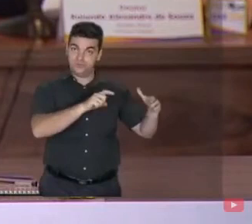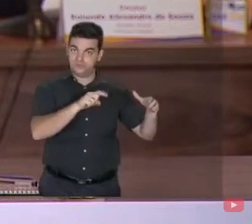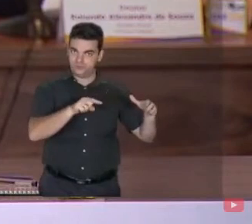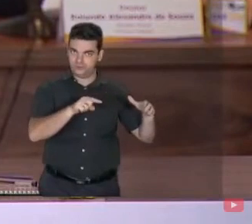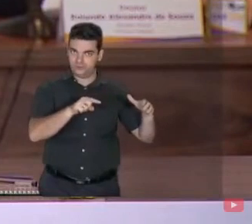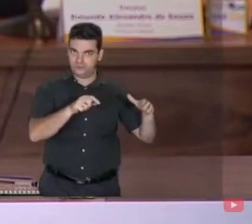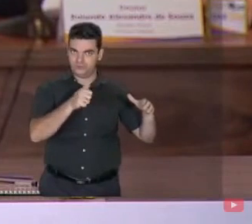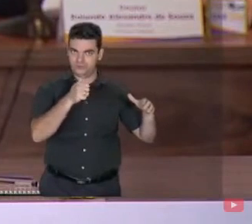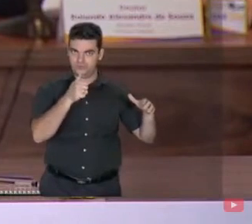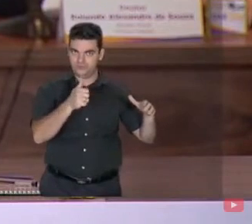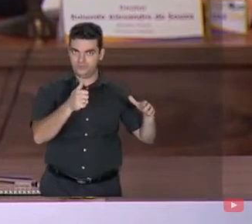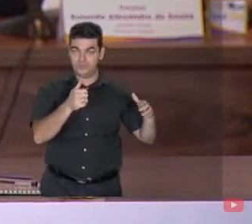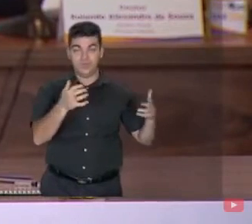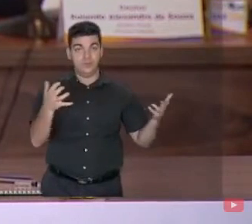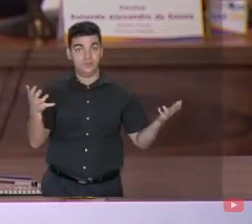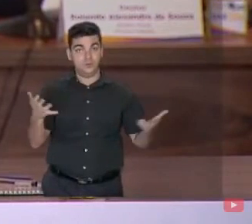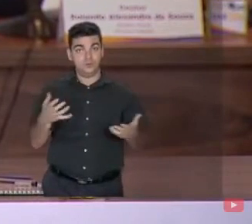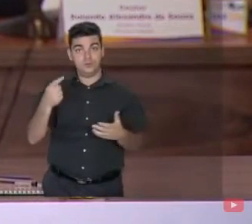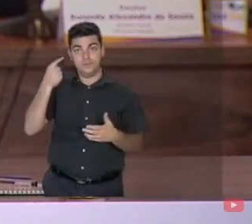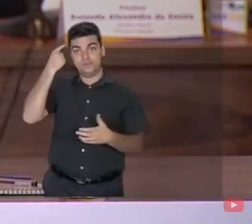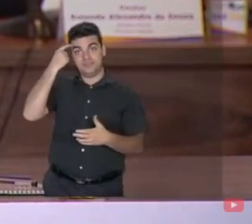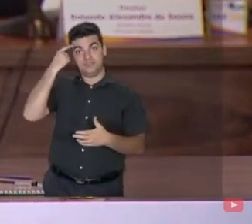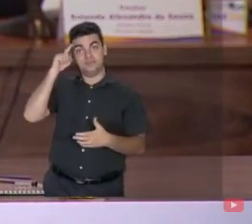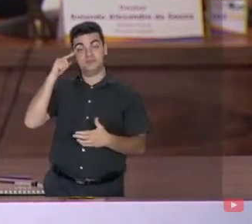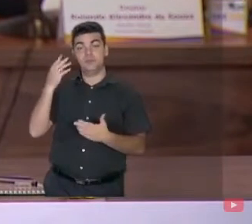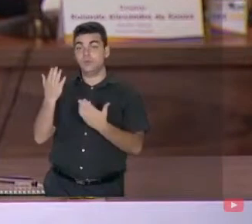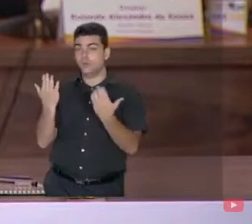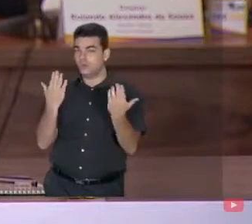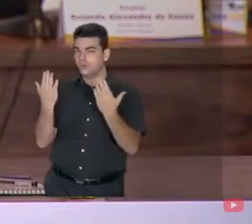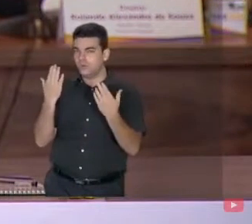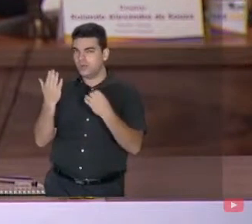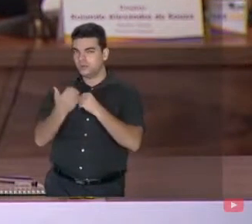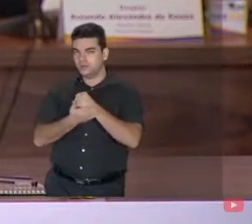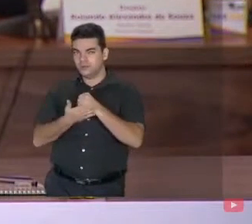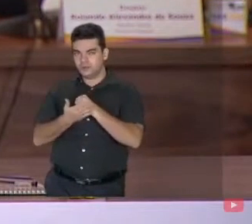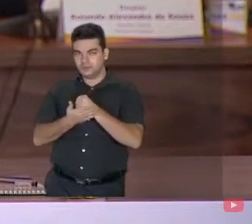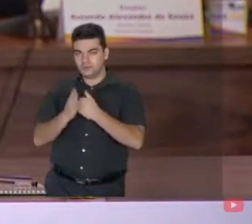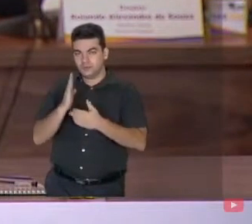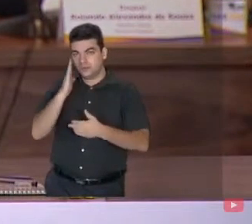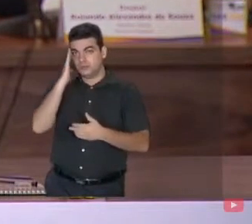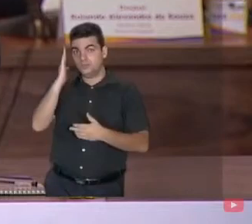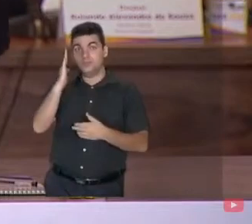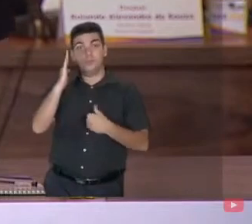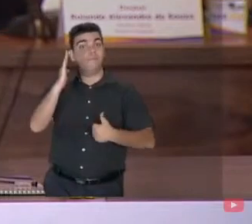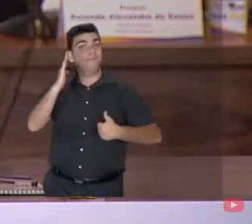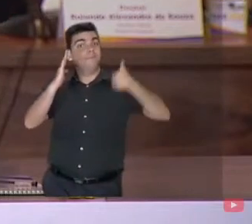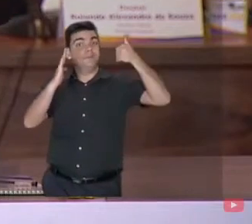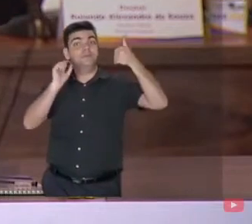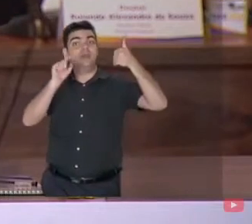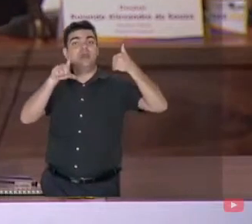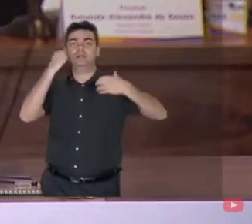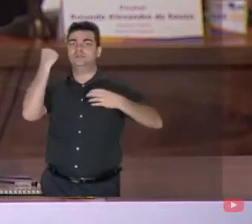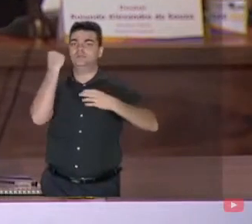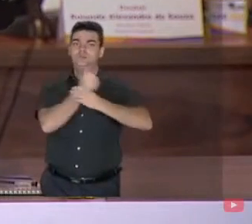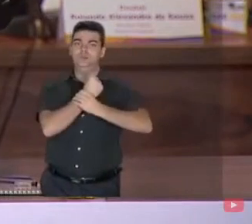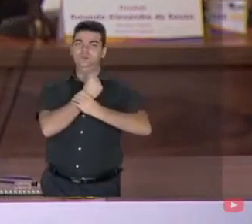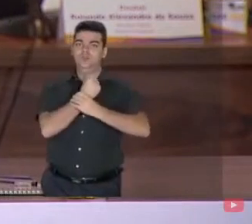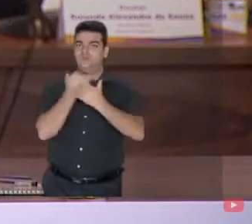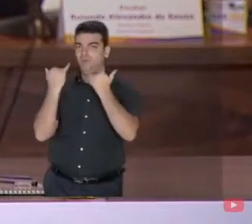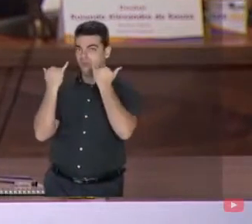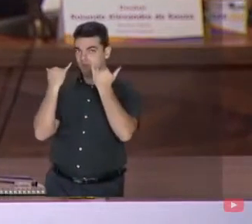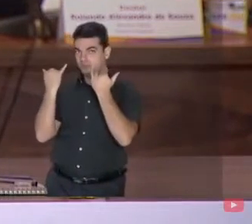E, do ponto de vista deste princípio, que coloca em primeiro lugar a